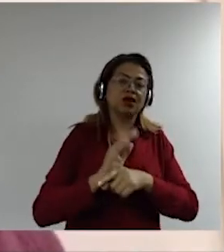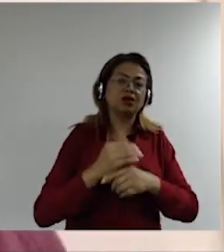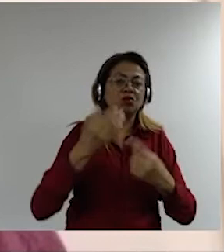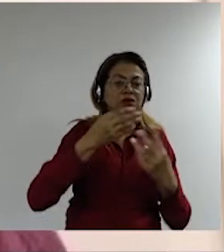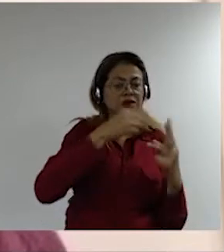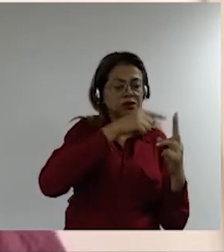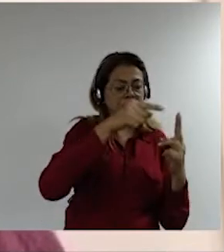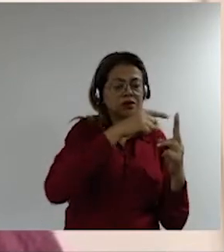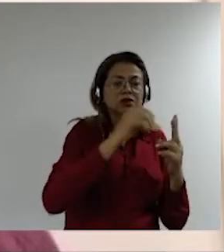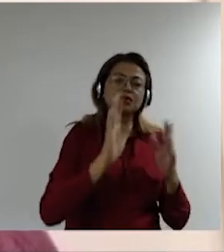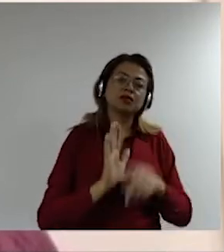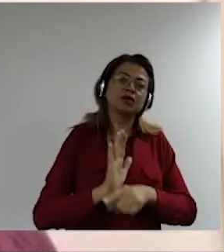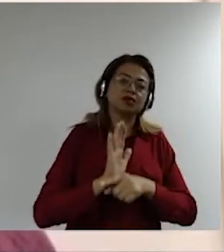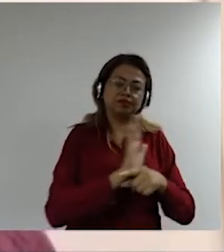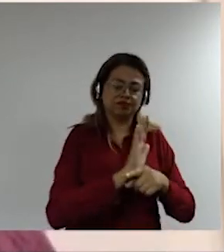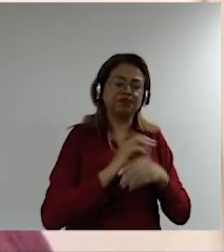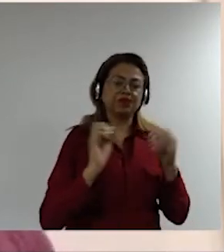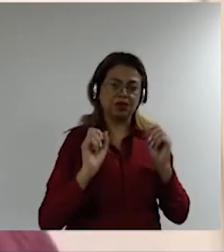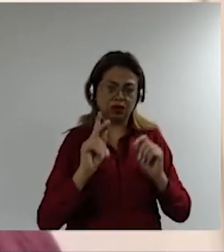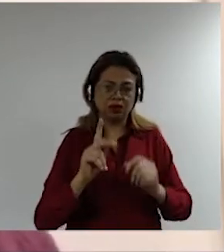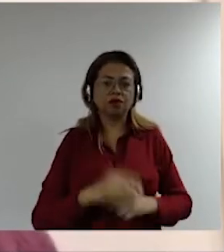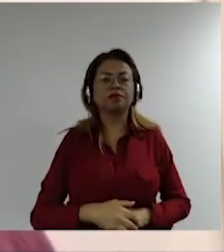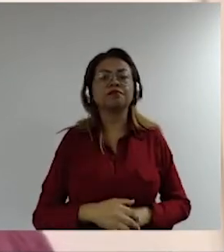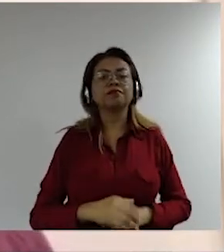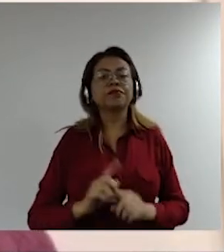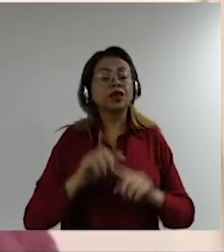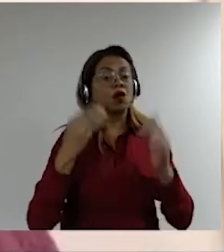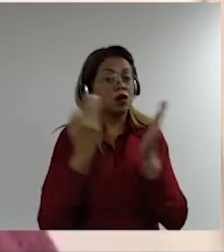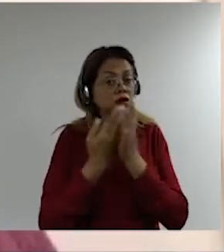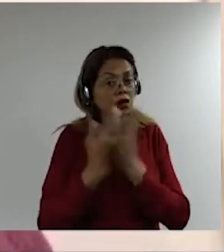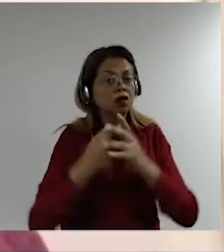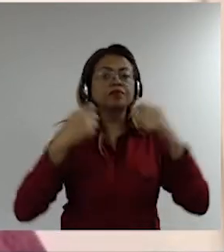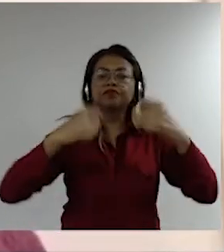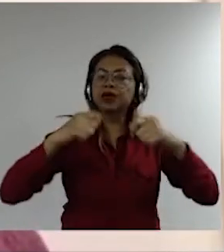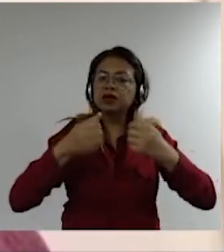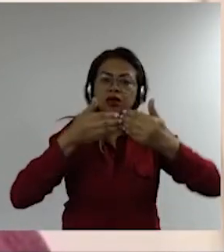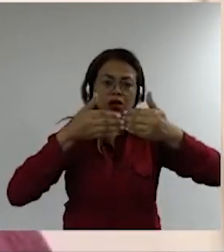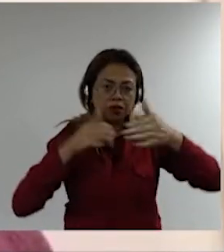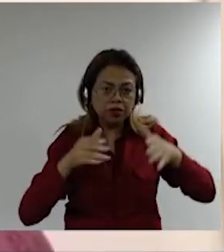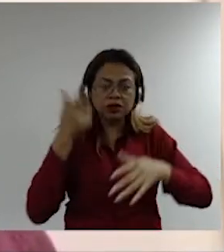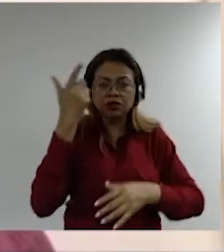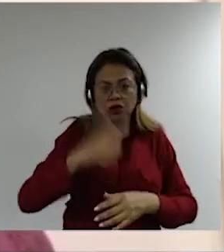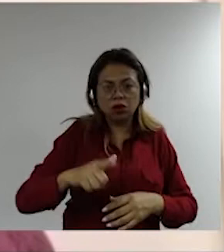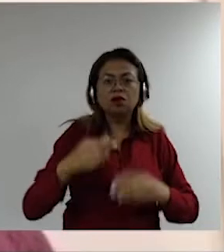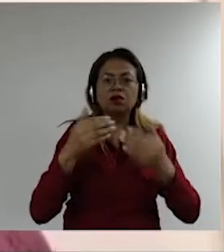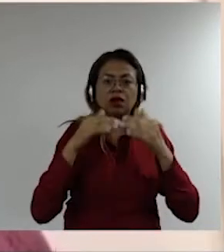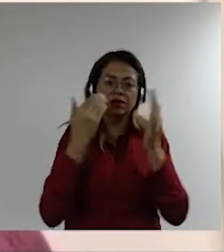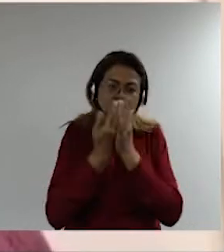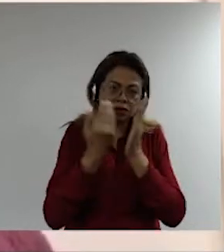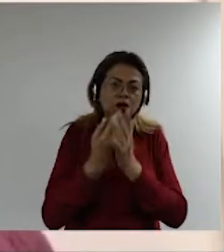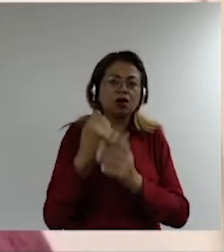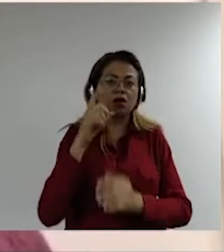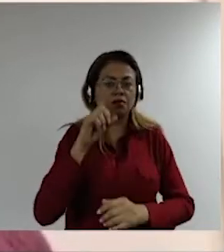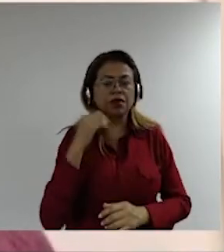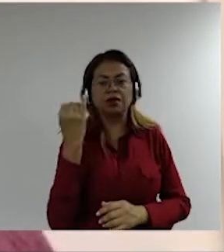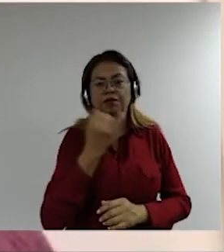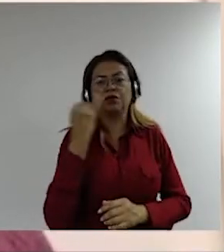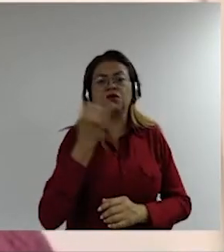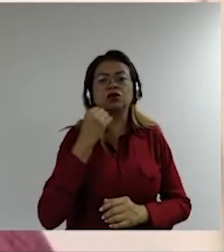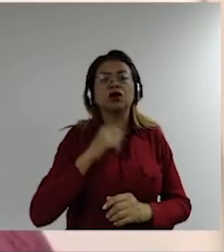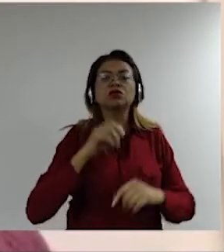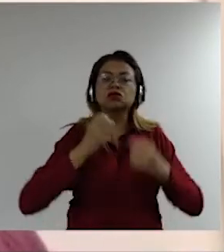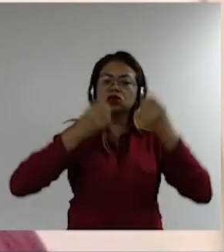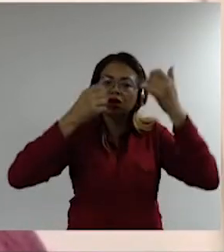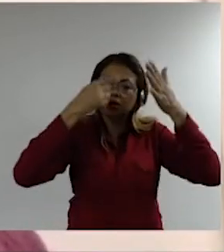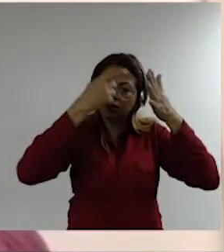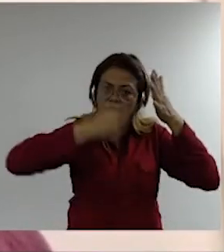essa primeira parte, não é, as escolas precisam abrir, vão abrir em algum momento, a escola é importante, e eu mencionei as razões pela